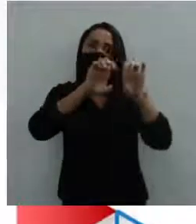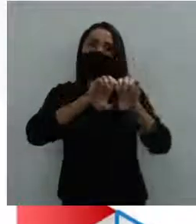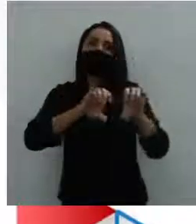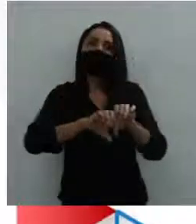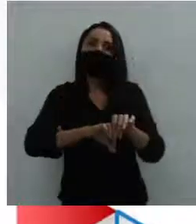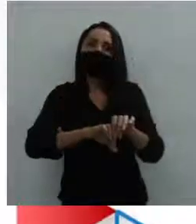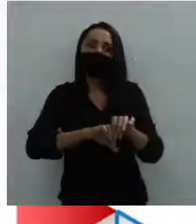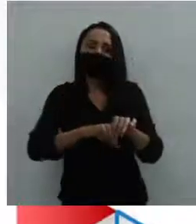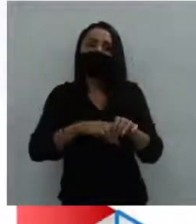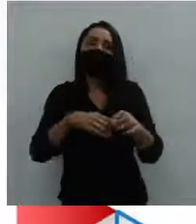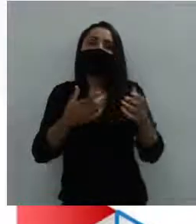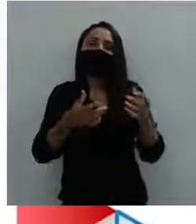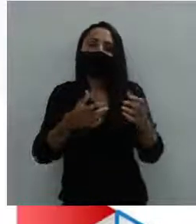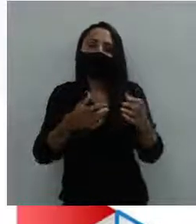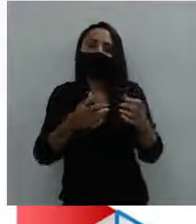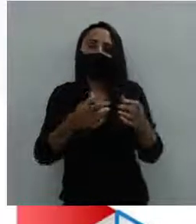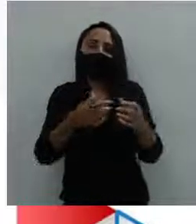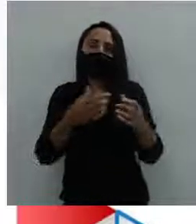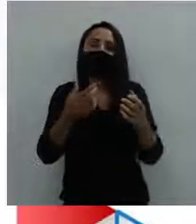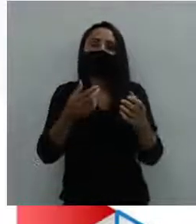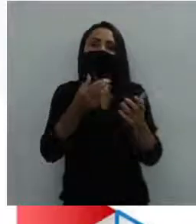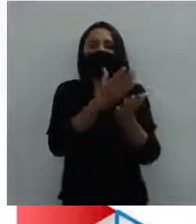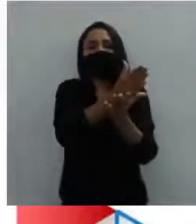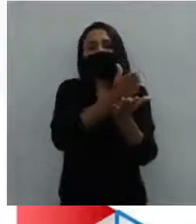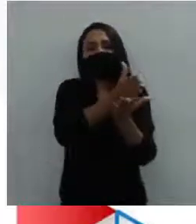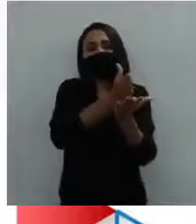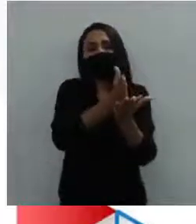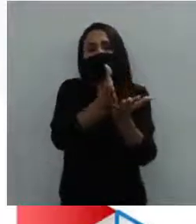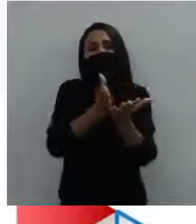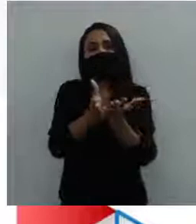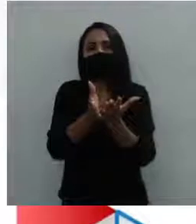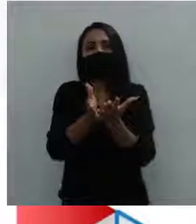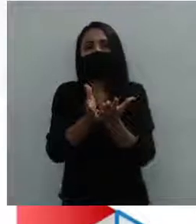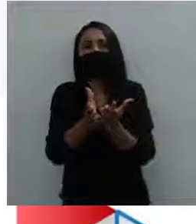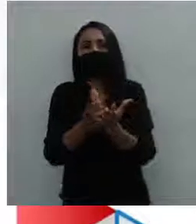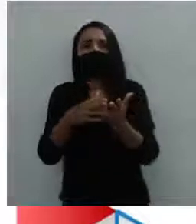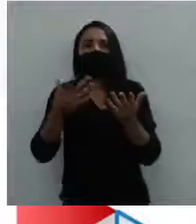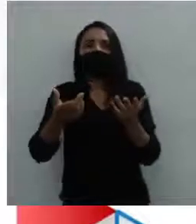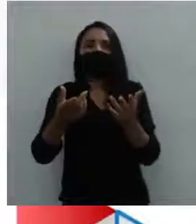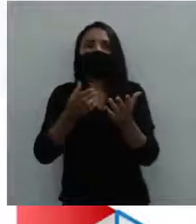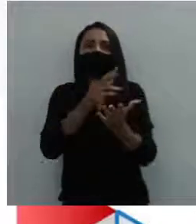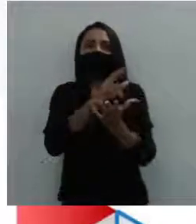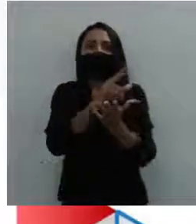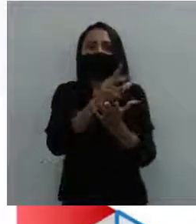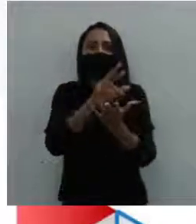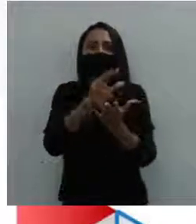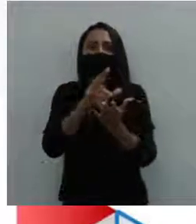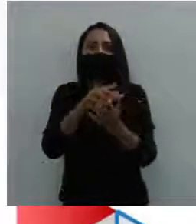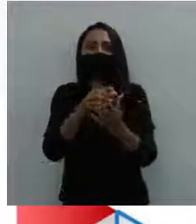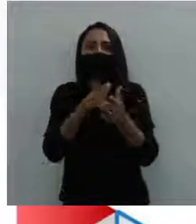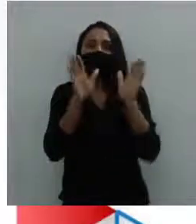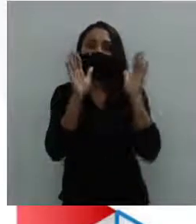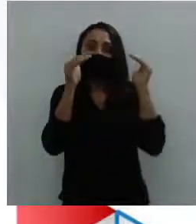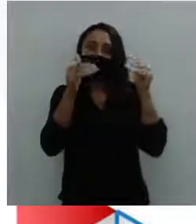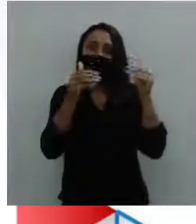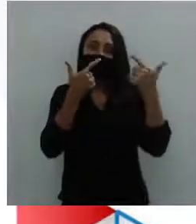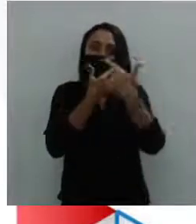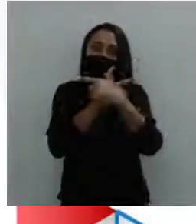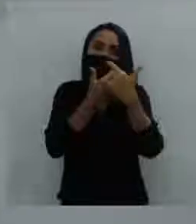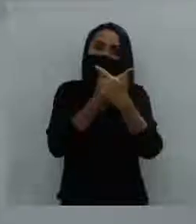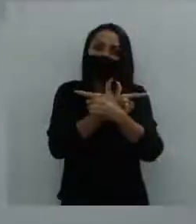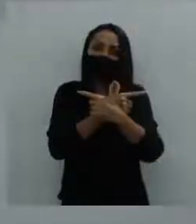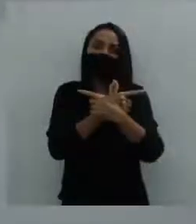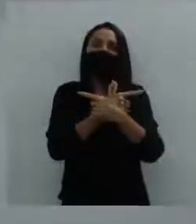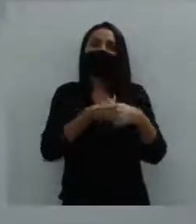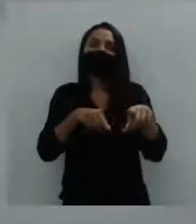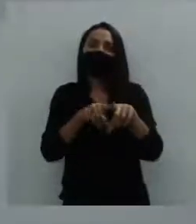tem servido a muitas versões e reescrituras, muitas delas com intenção humorística. Vamos lá.